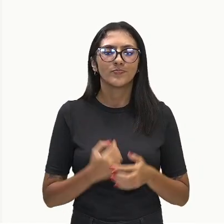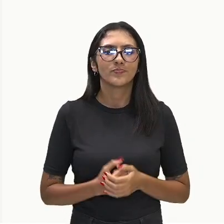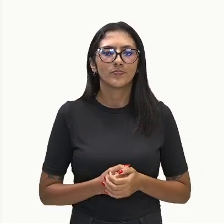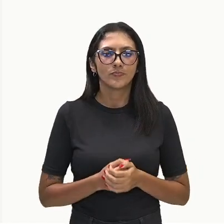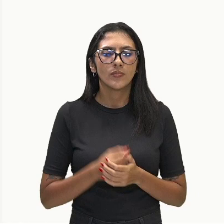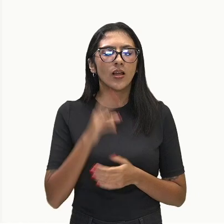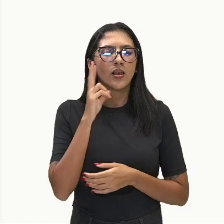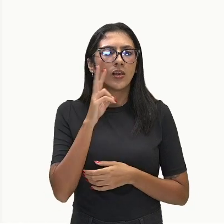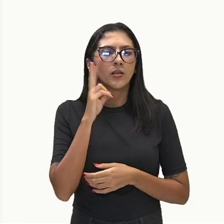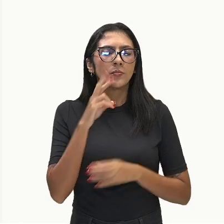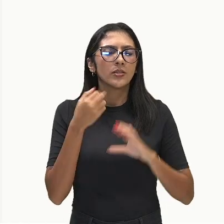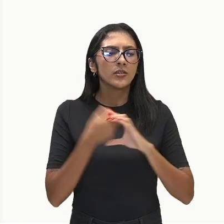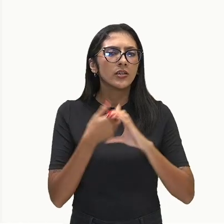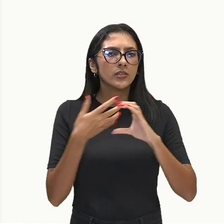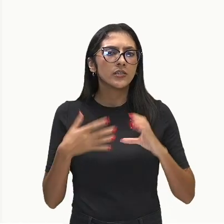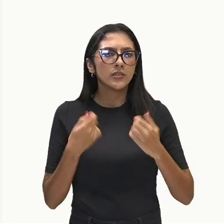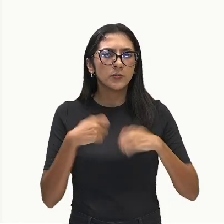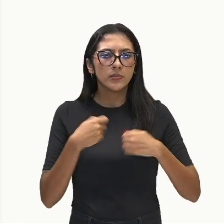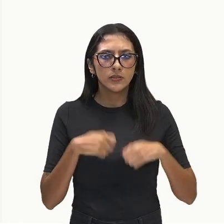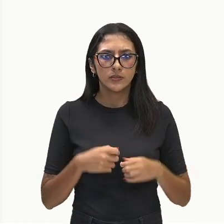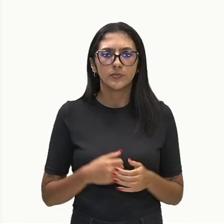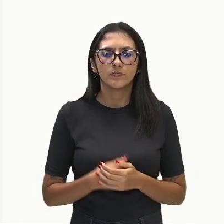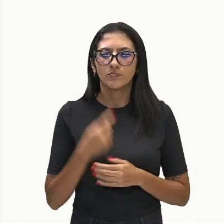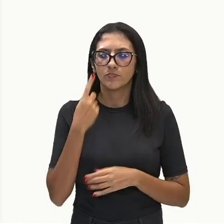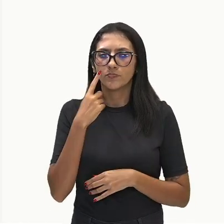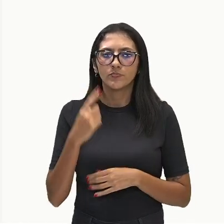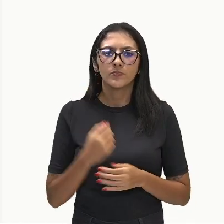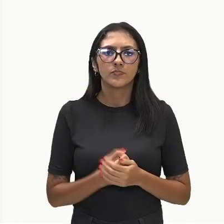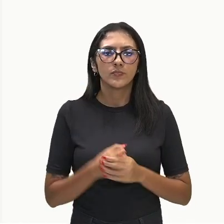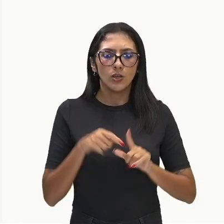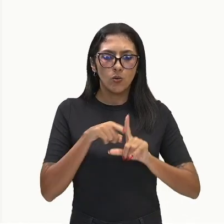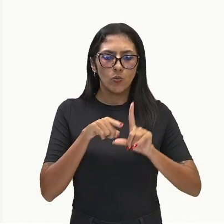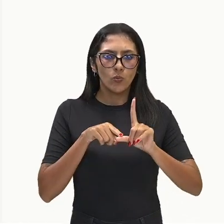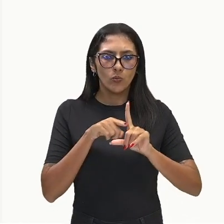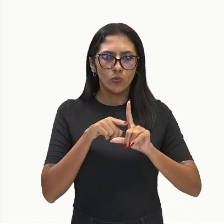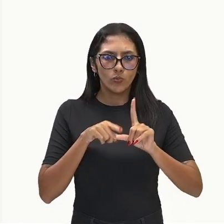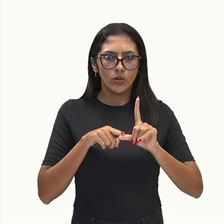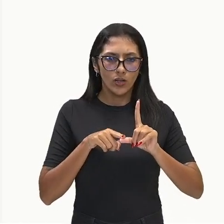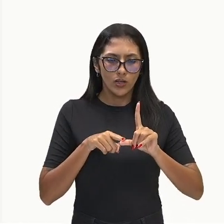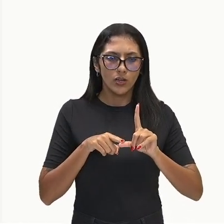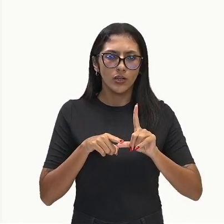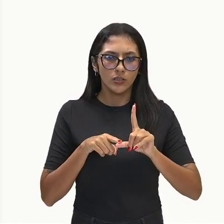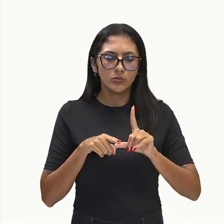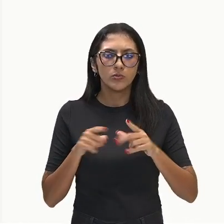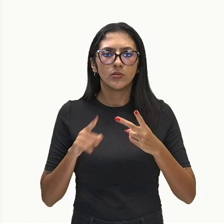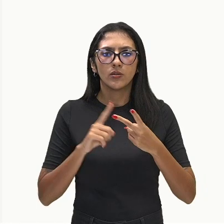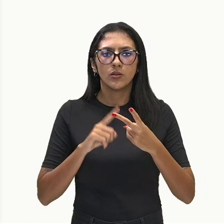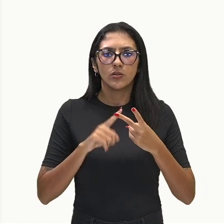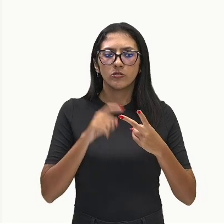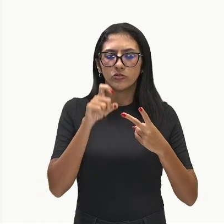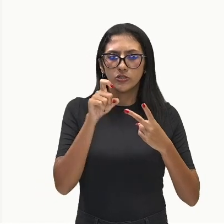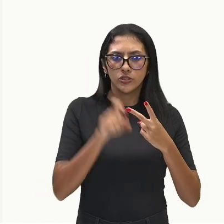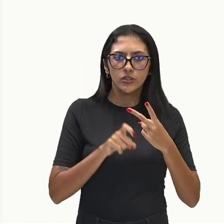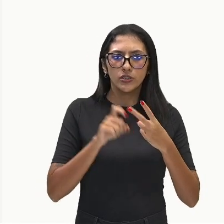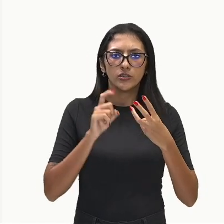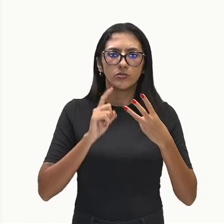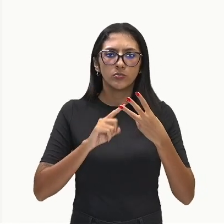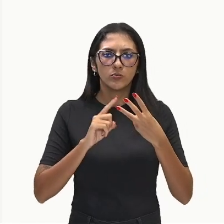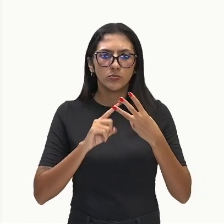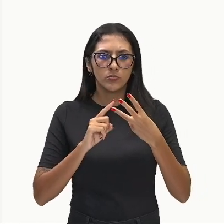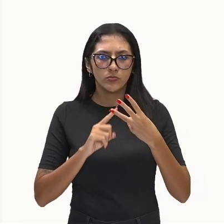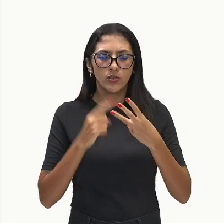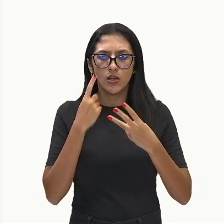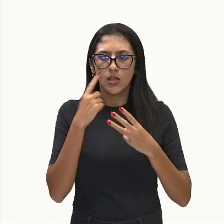do triângulo retângulo? A hipotenusa, que é 25, um cateto, que é x, o outro cateto é